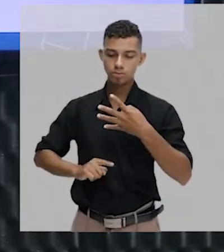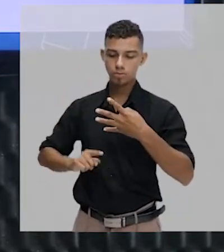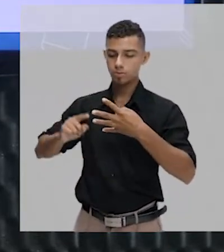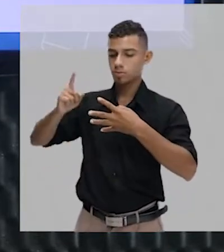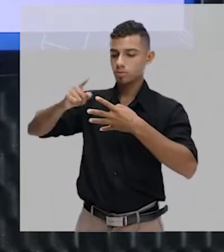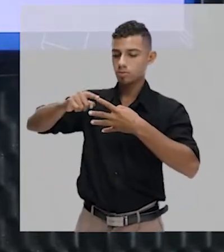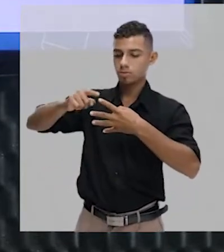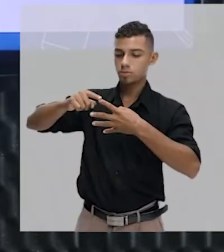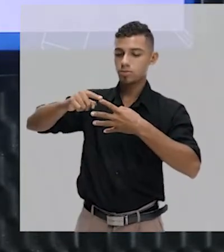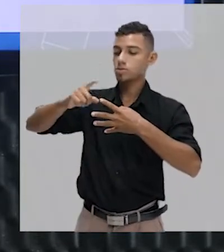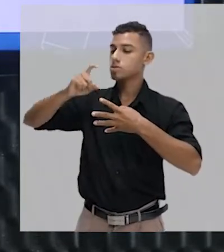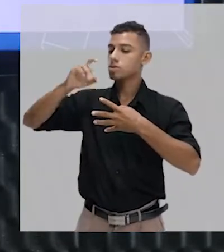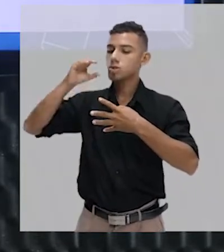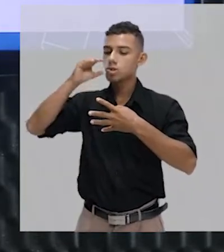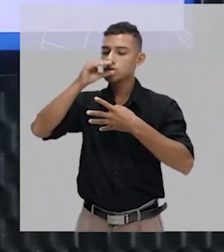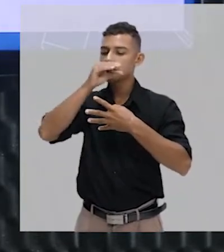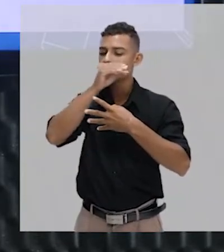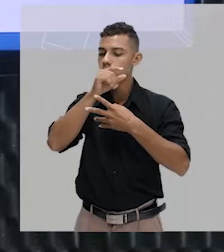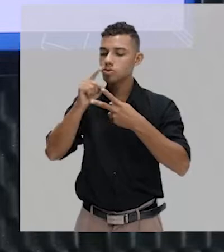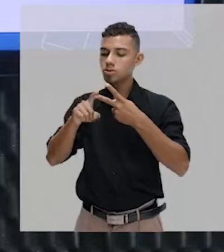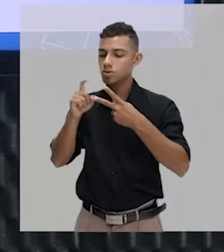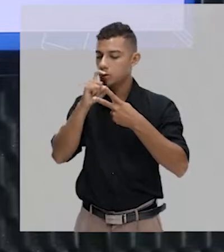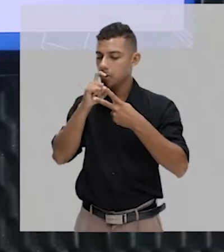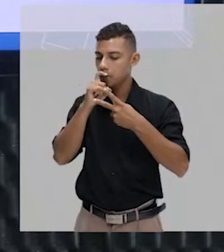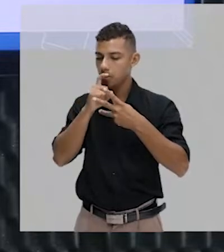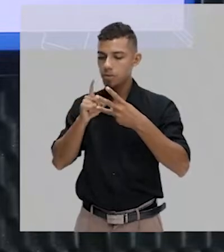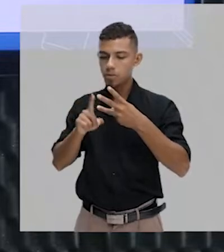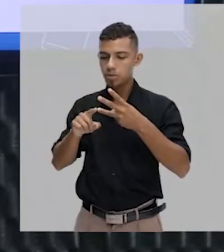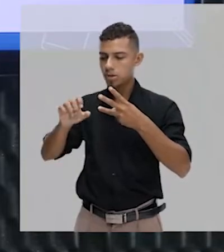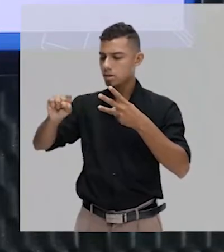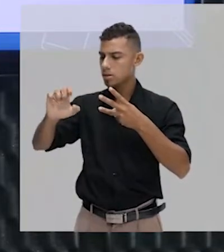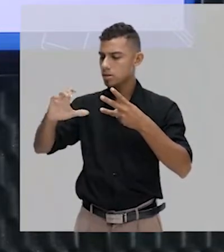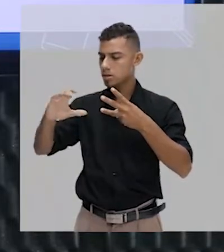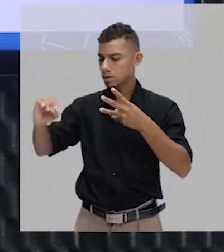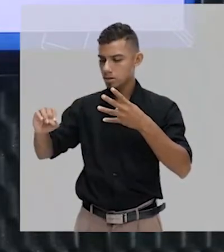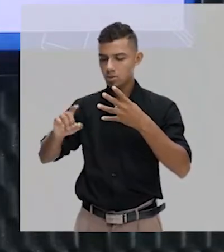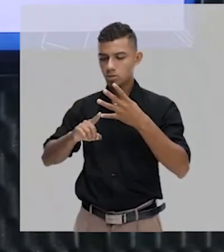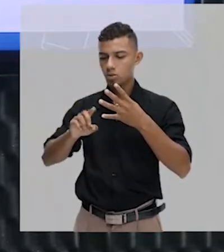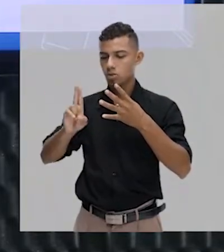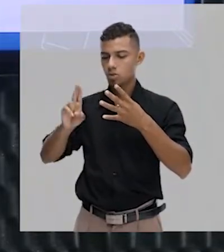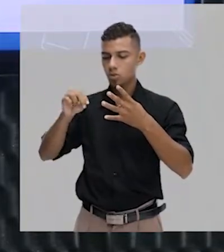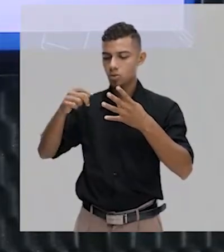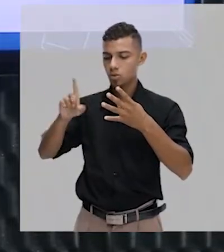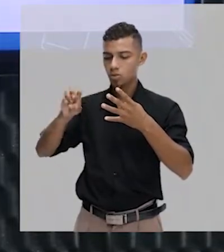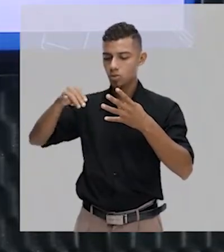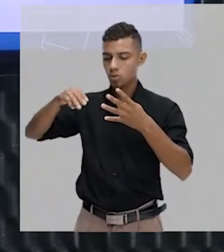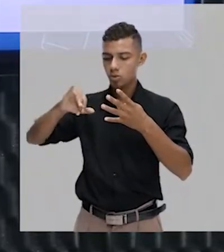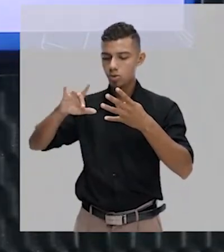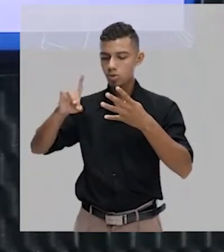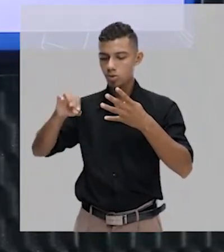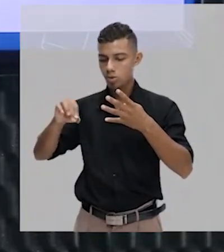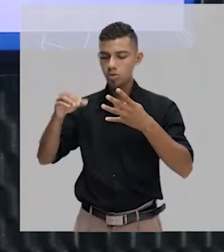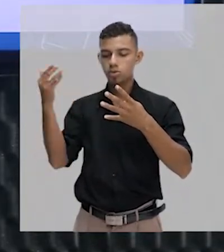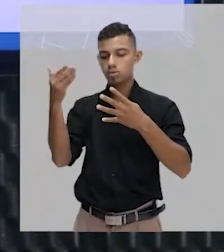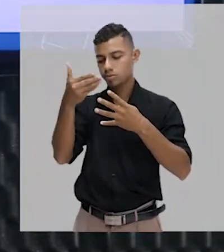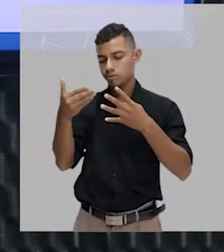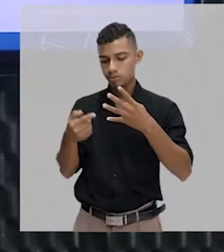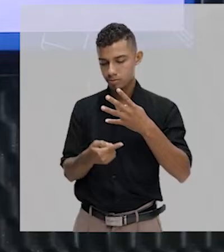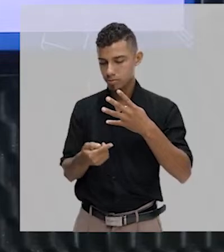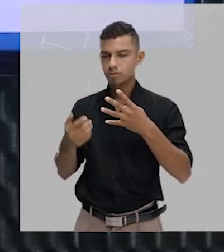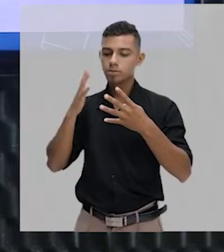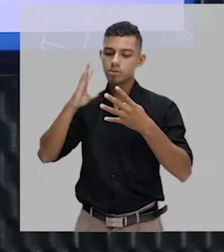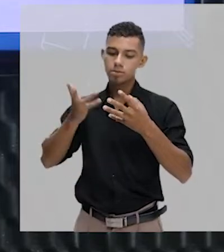converter em outra, certo? Apenas ou retirando ou acrescentando essas